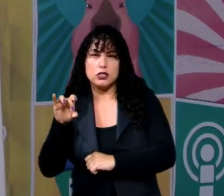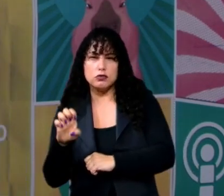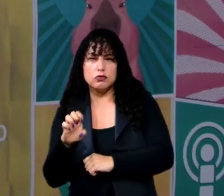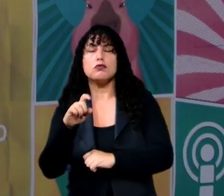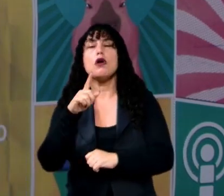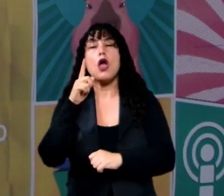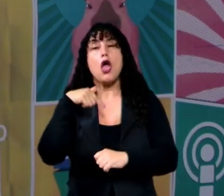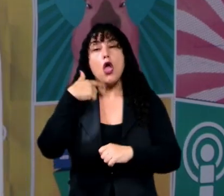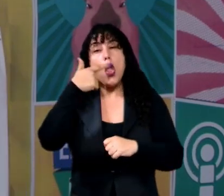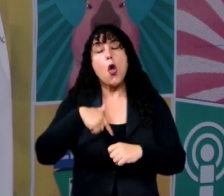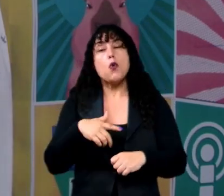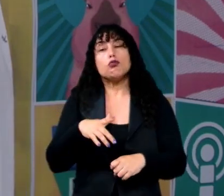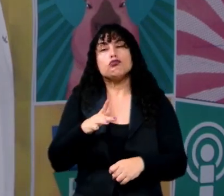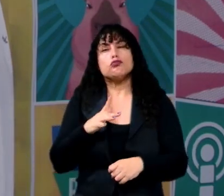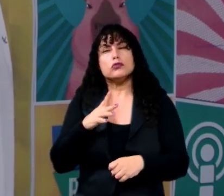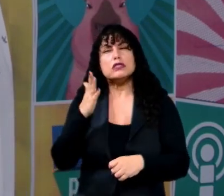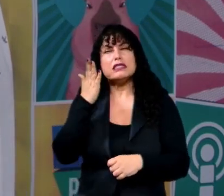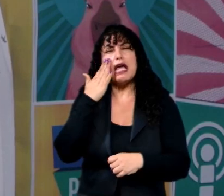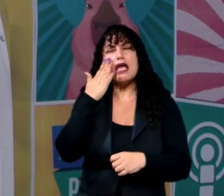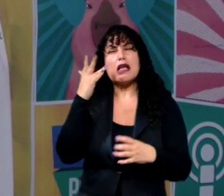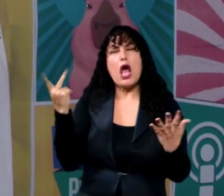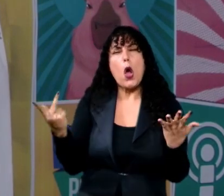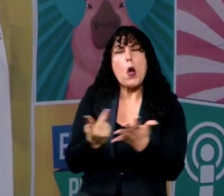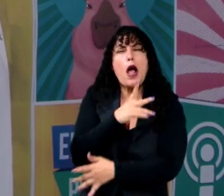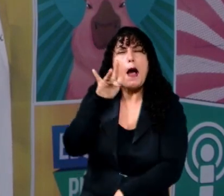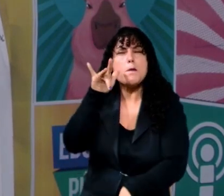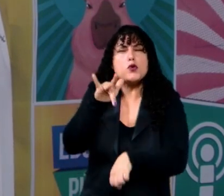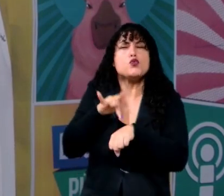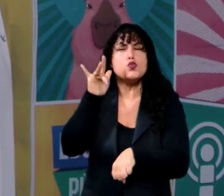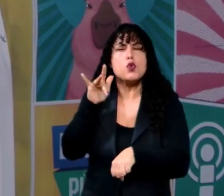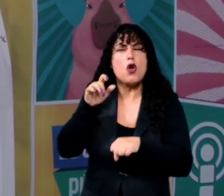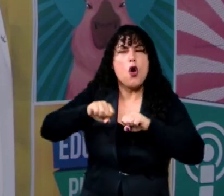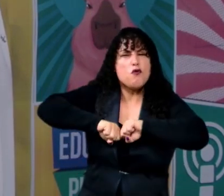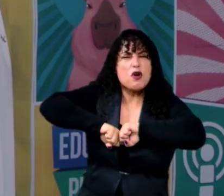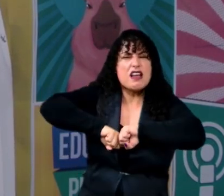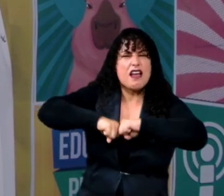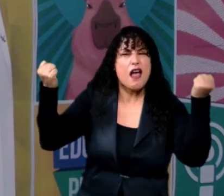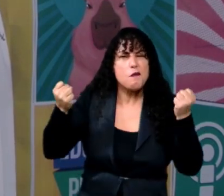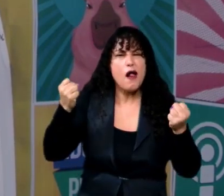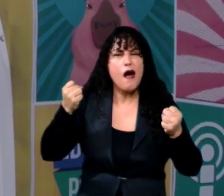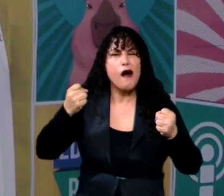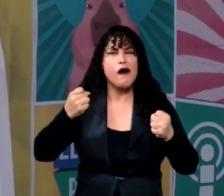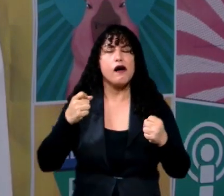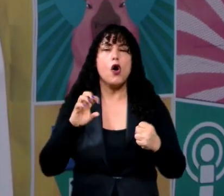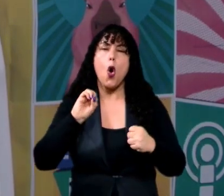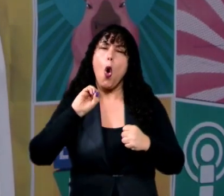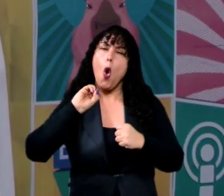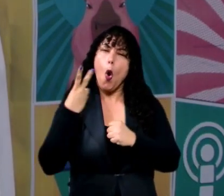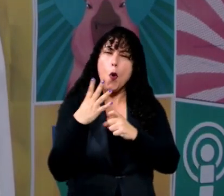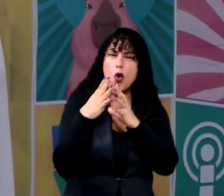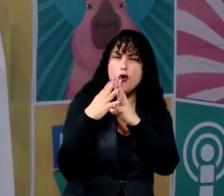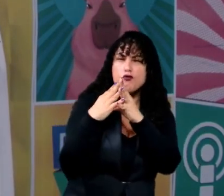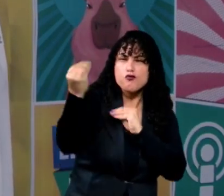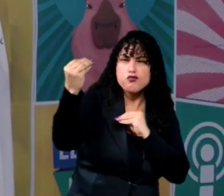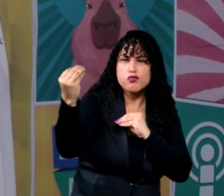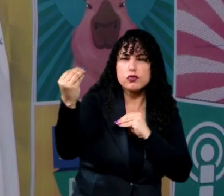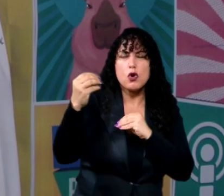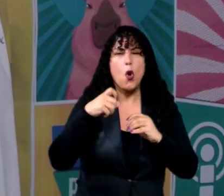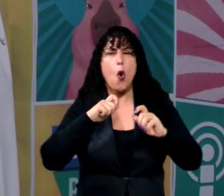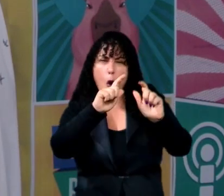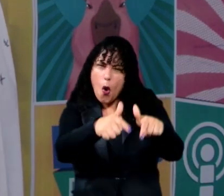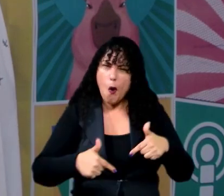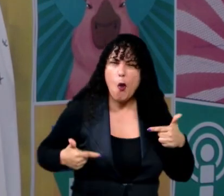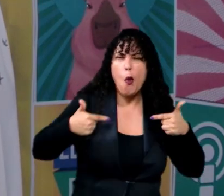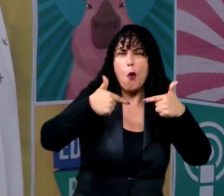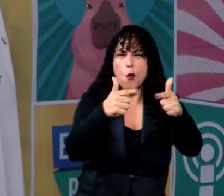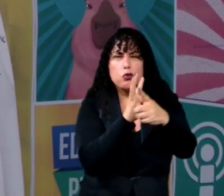estou absurdamente previsível. Ou eu vou quebrar o pau, ou eu vou fugir. Ou eu luto, ou